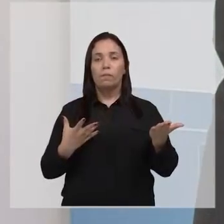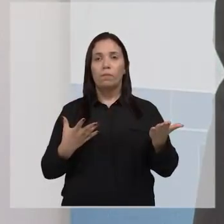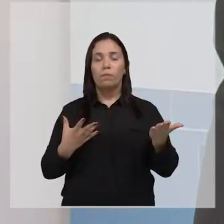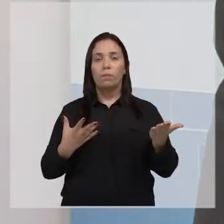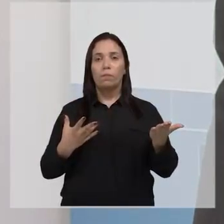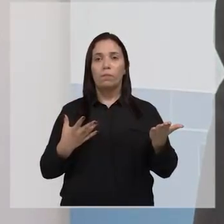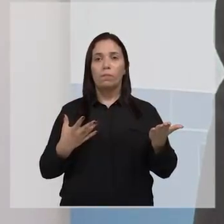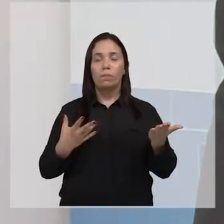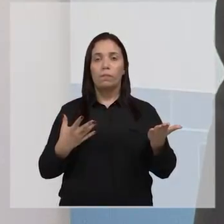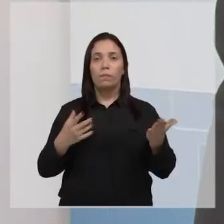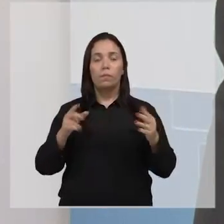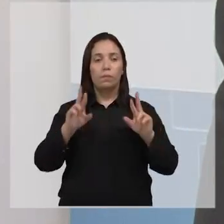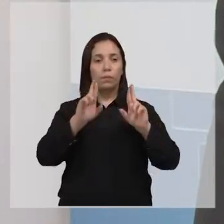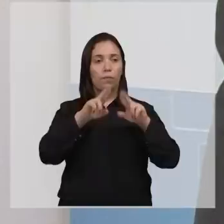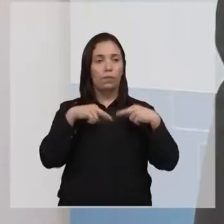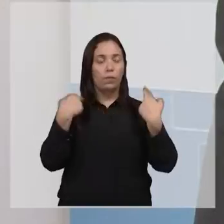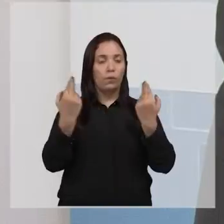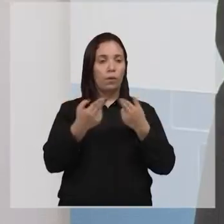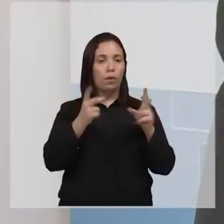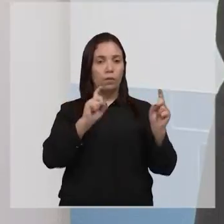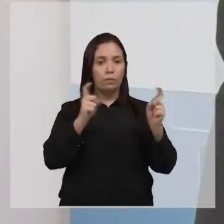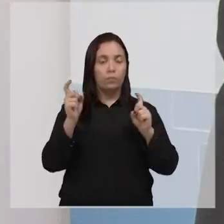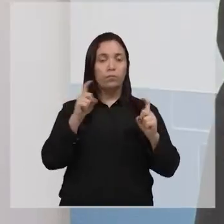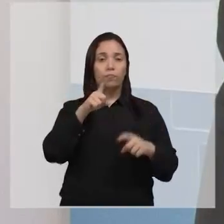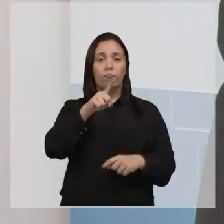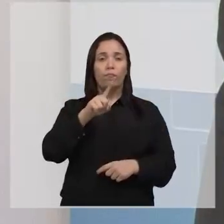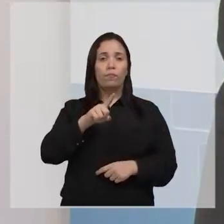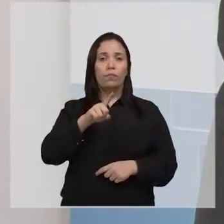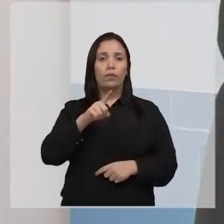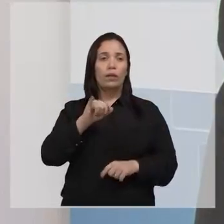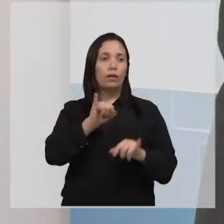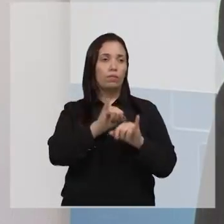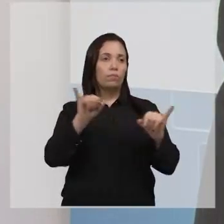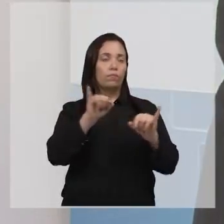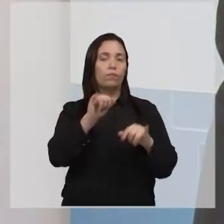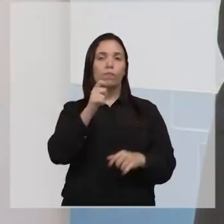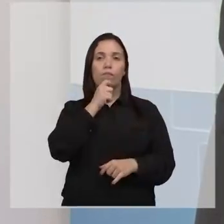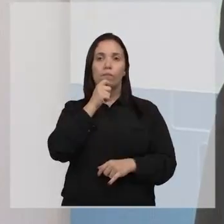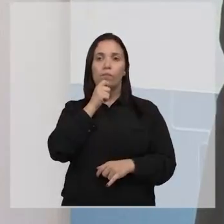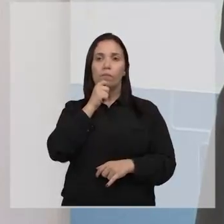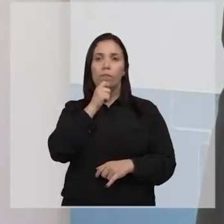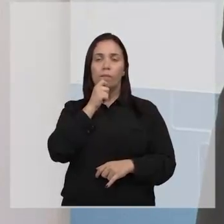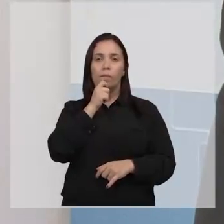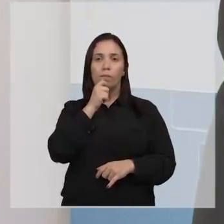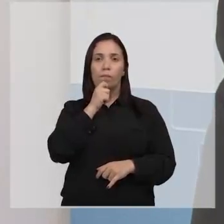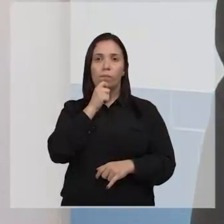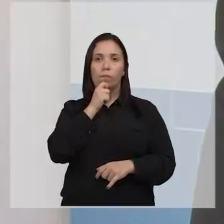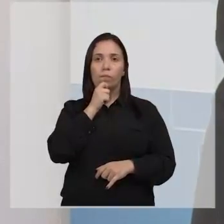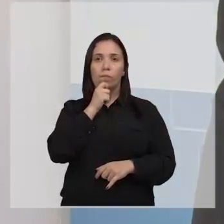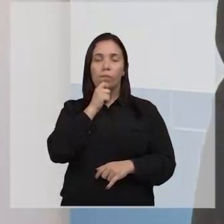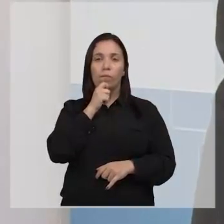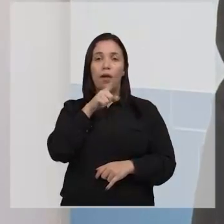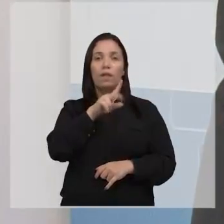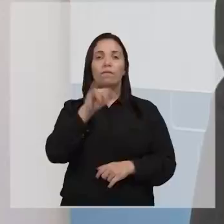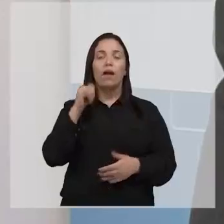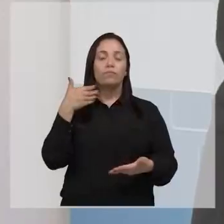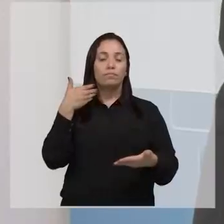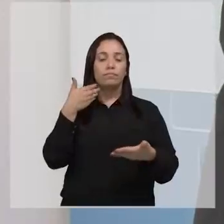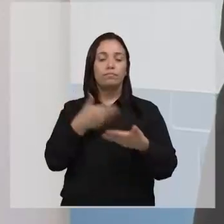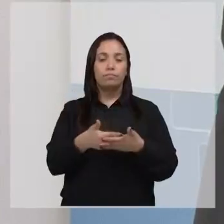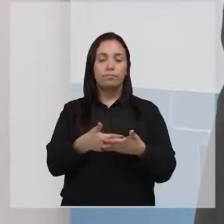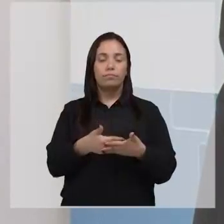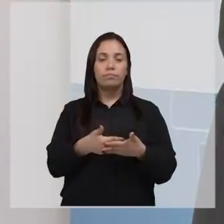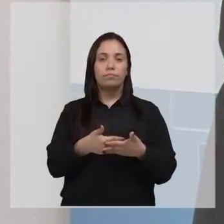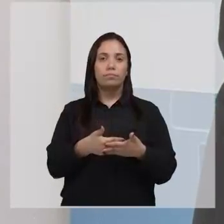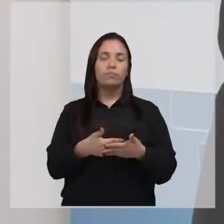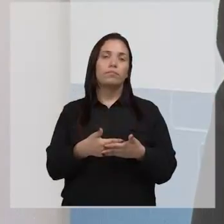o PSB fez a reunião, ele não disse ainda que é candidato, está fazendo como todo político, já está mais do que político, está deixando para dizer na última hora, para seja como